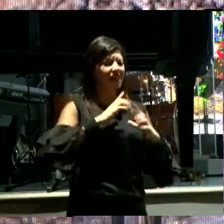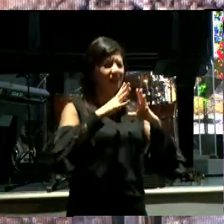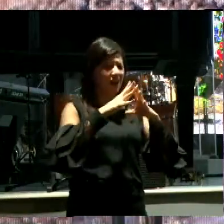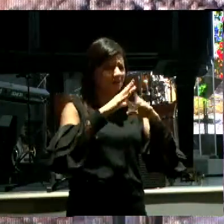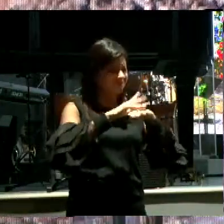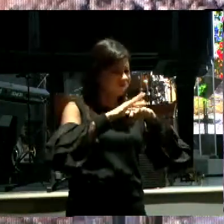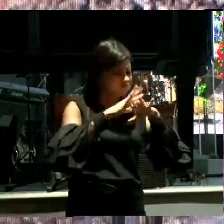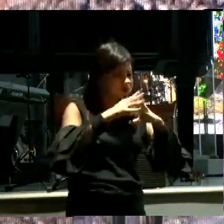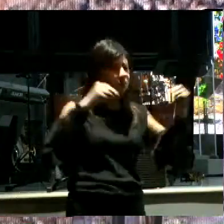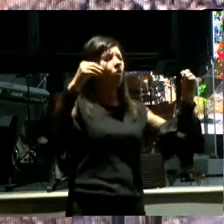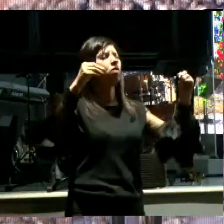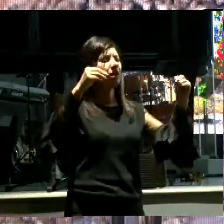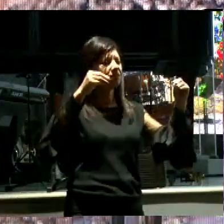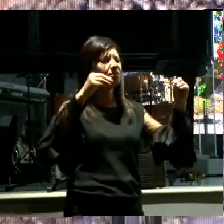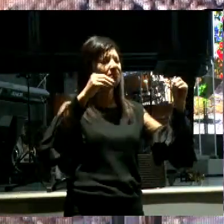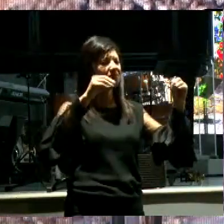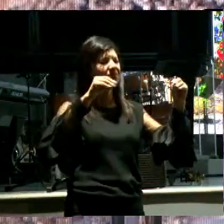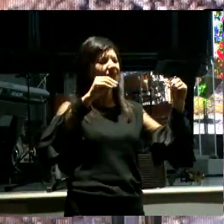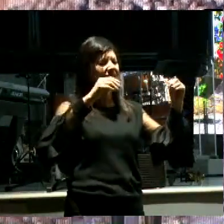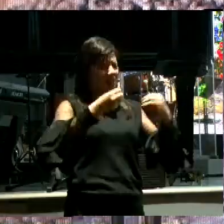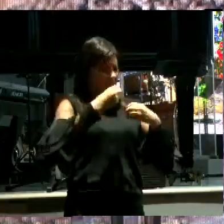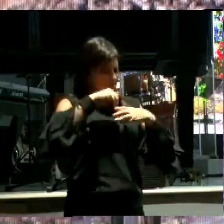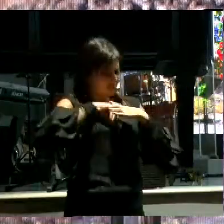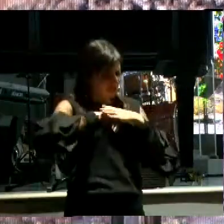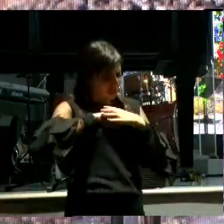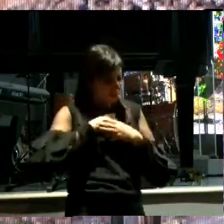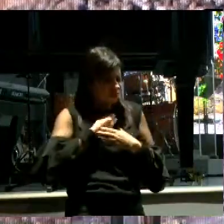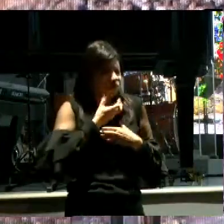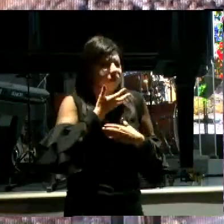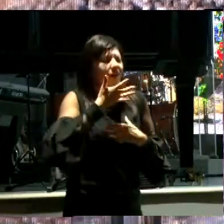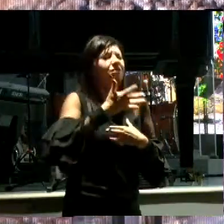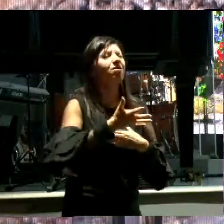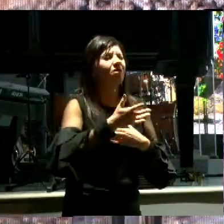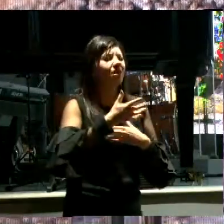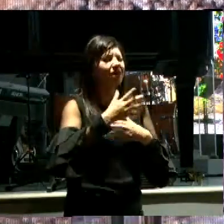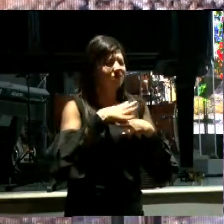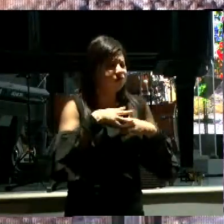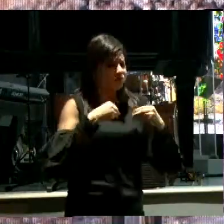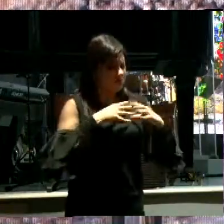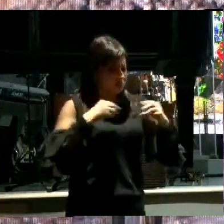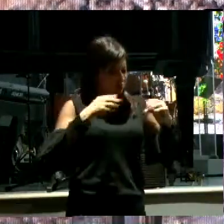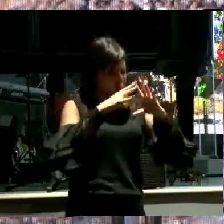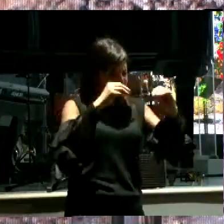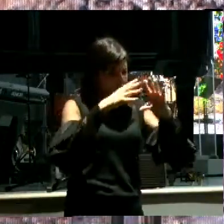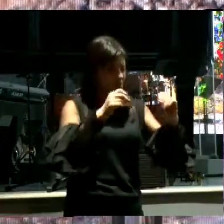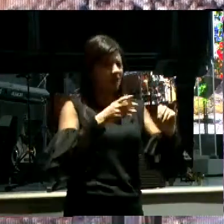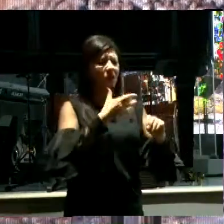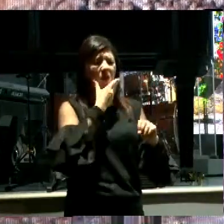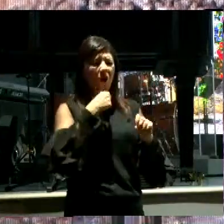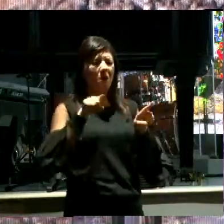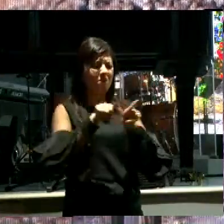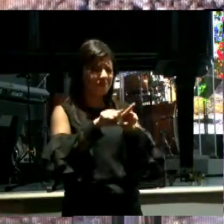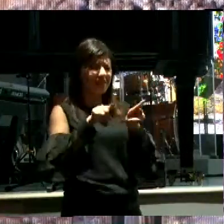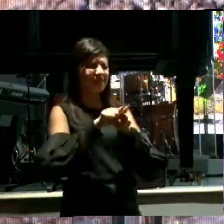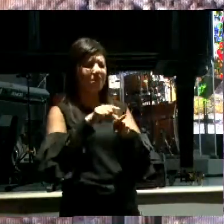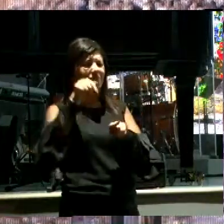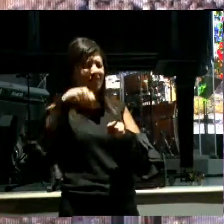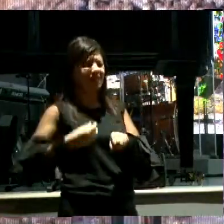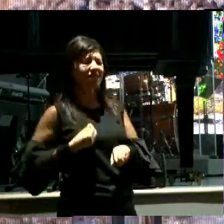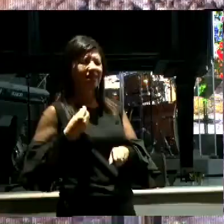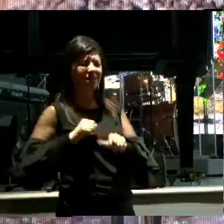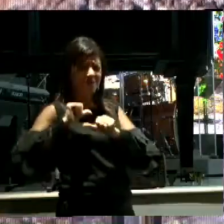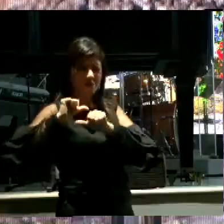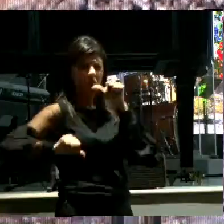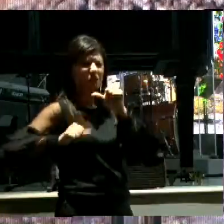dessas mulheres, de dentro para fora, e até desses homens também, que o passado não venha mais interferir, e que